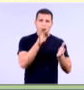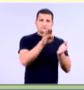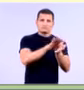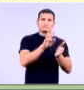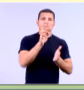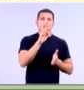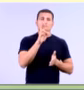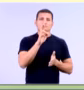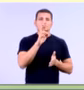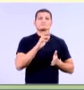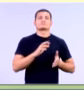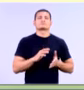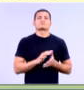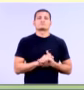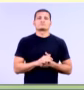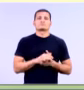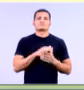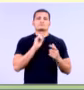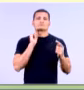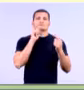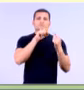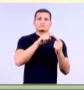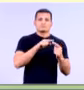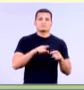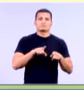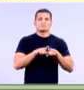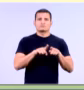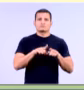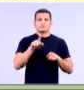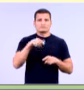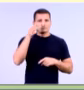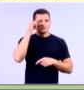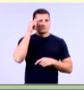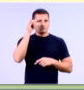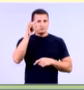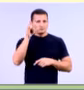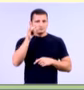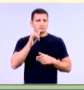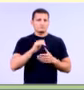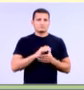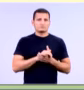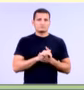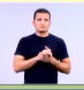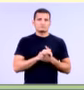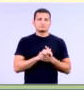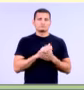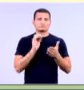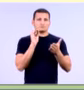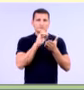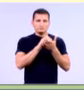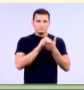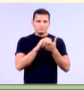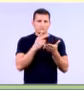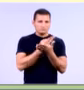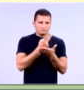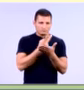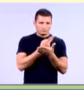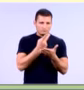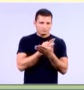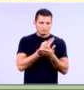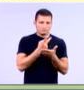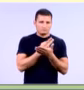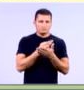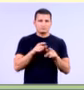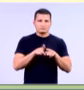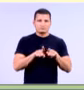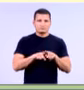você gostaria. O objetivo é justamente evitar postagens incorretas. Também você